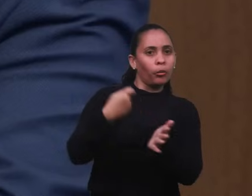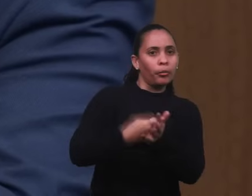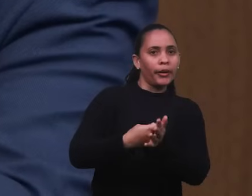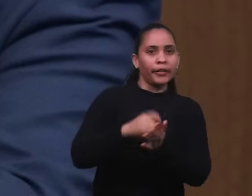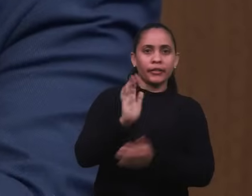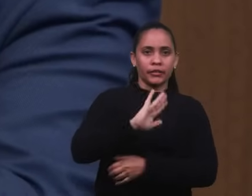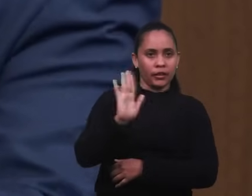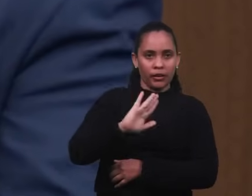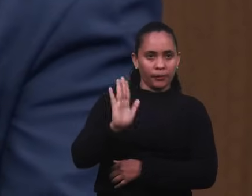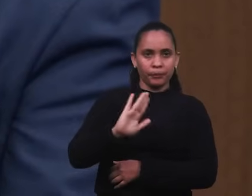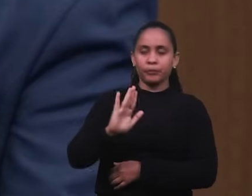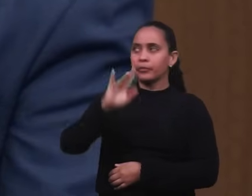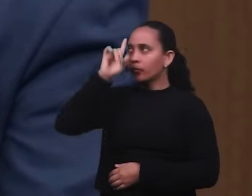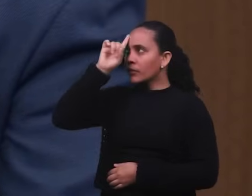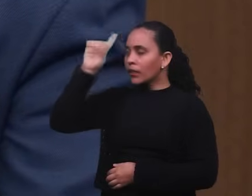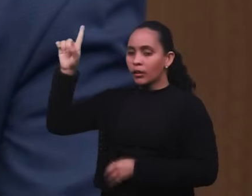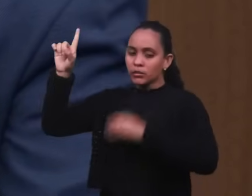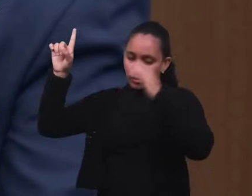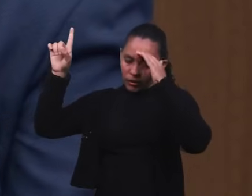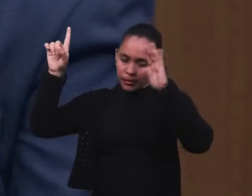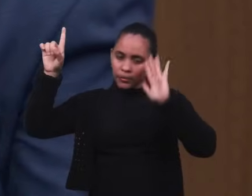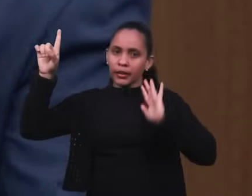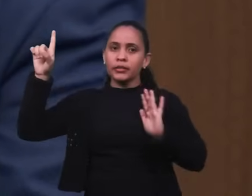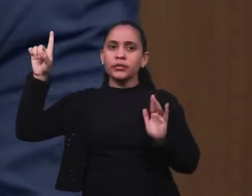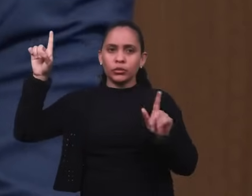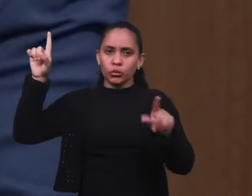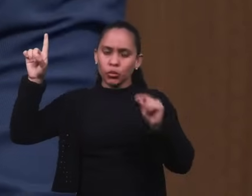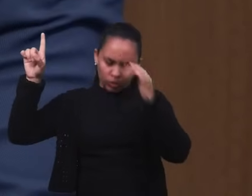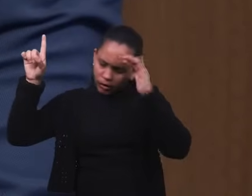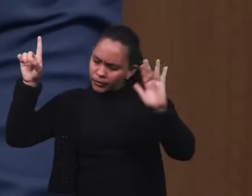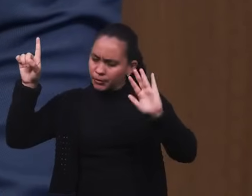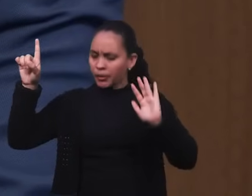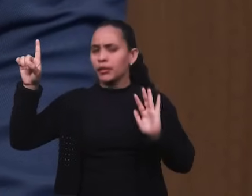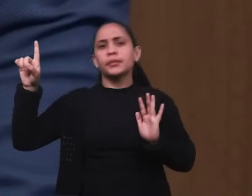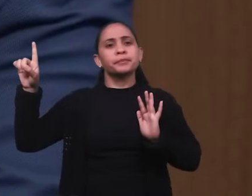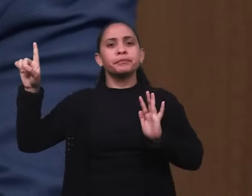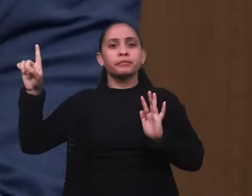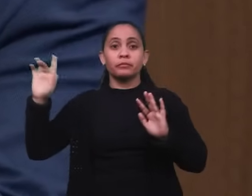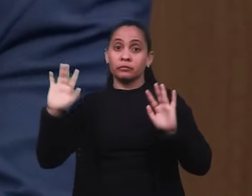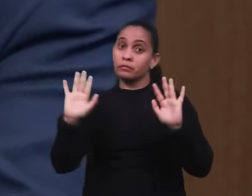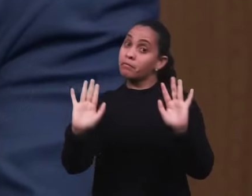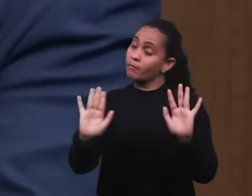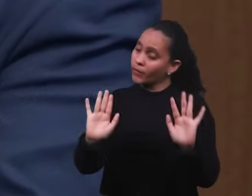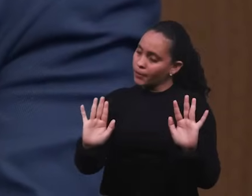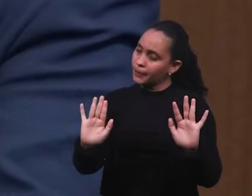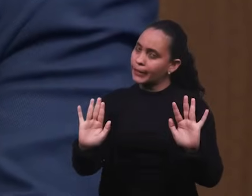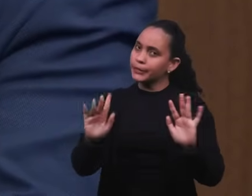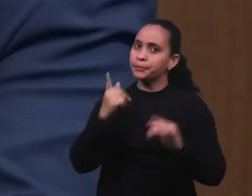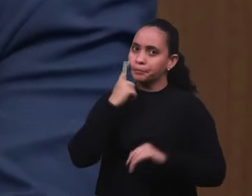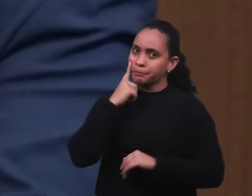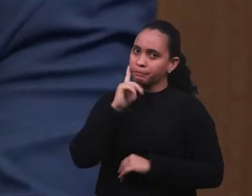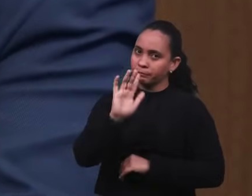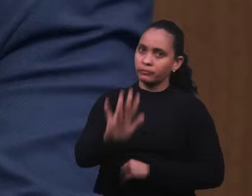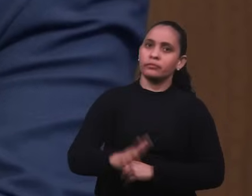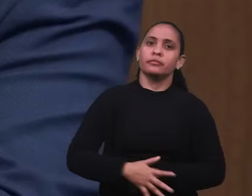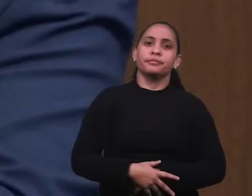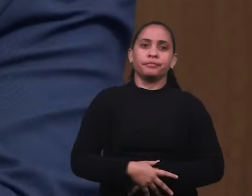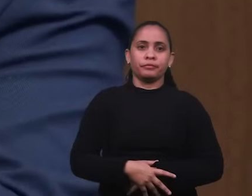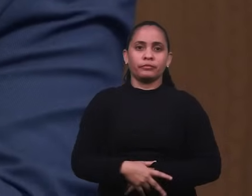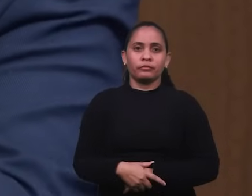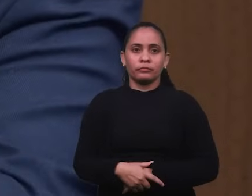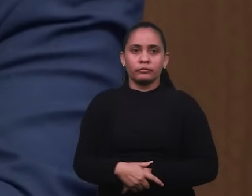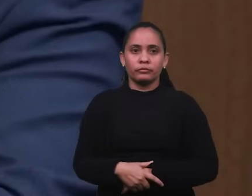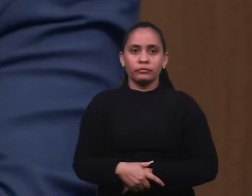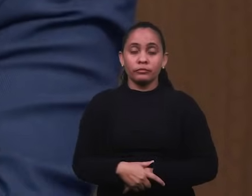Sim. Deus quer que todos se salvem, evidentemente. Agora, a questão do